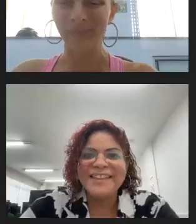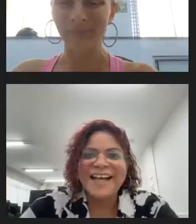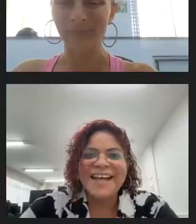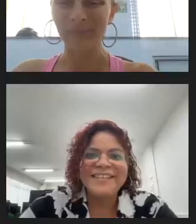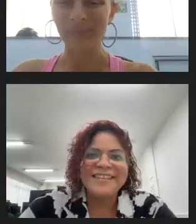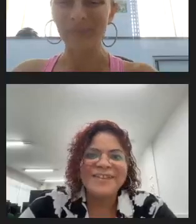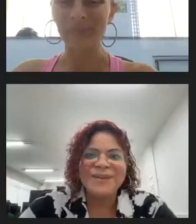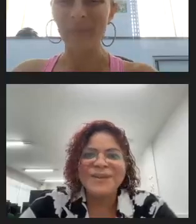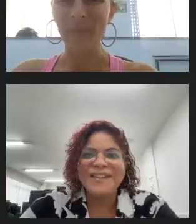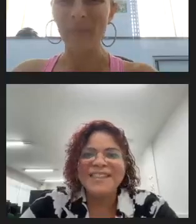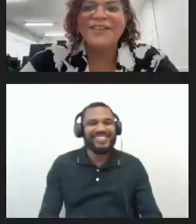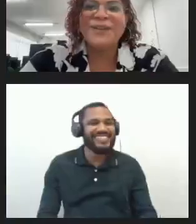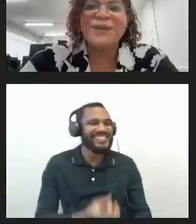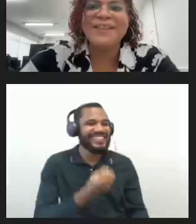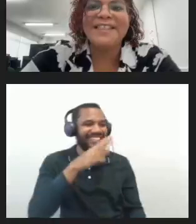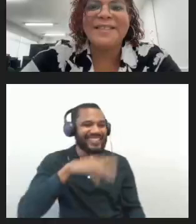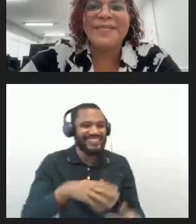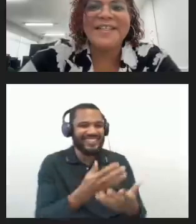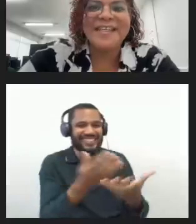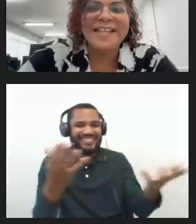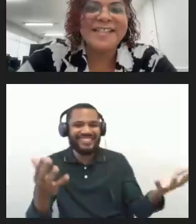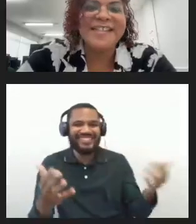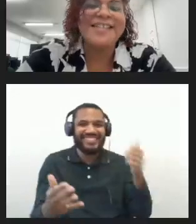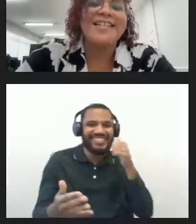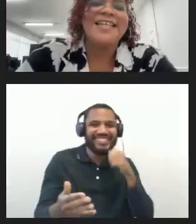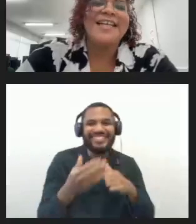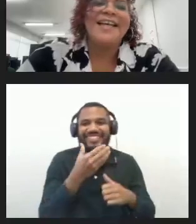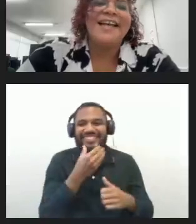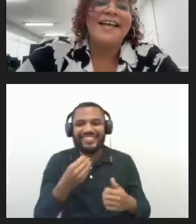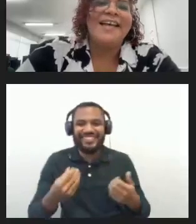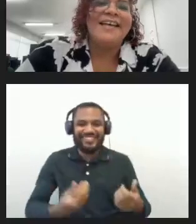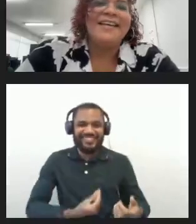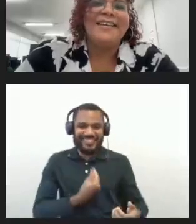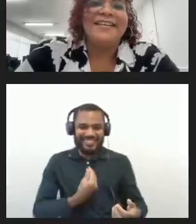Então, boa tarde a todos e a todas aqui presentes.